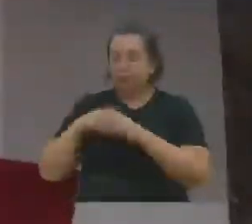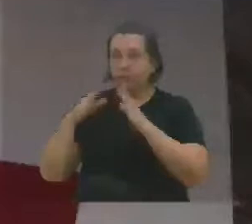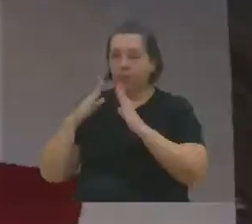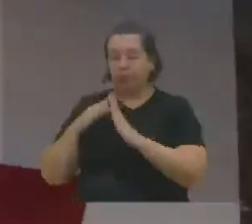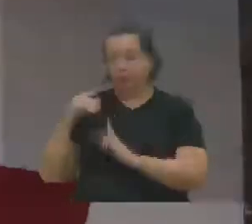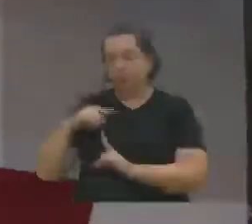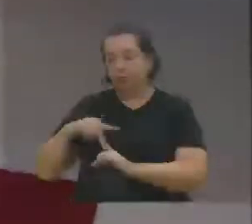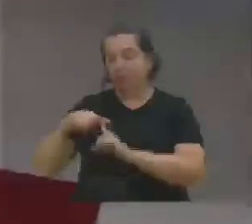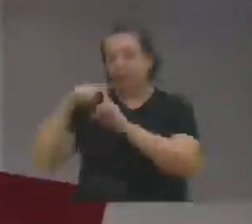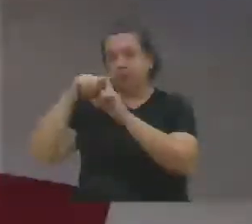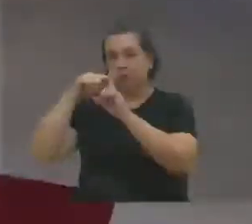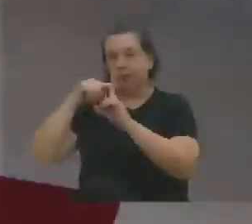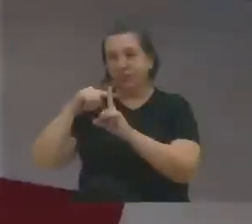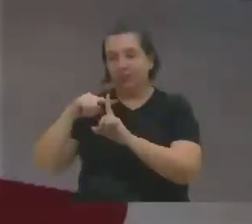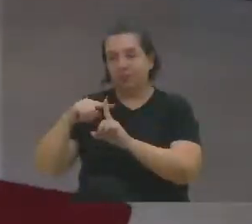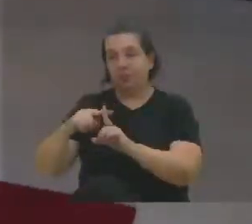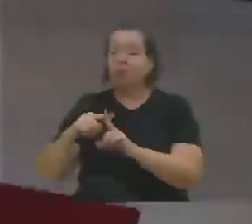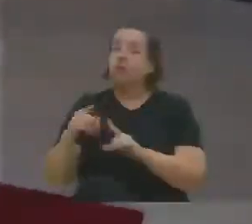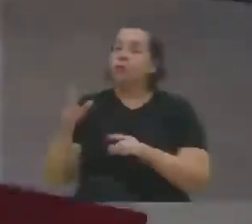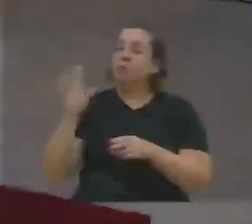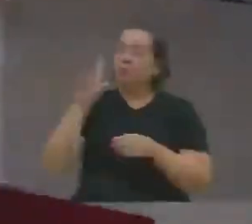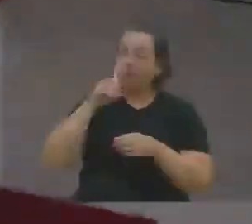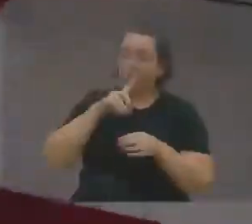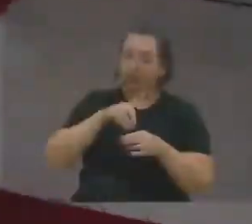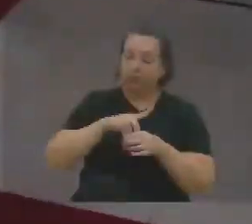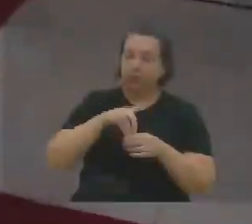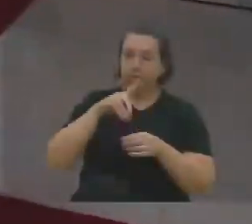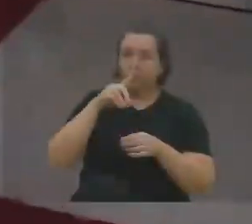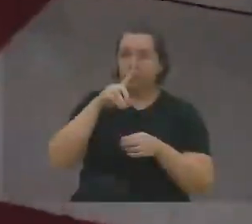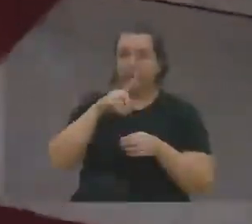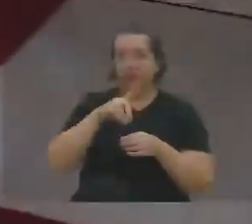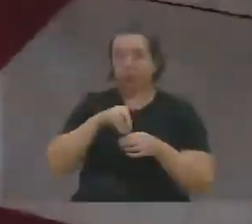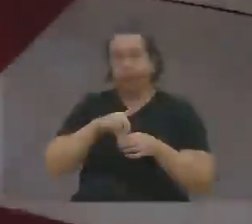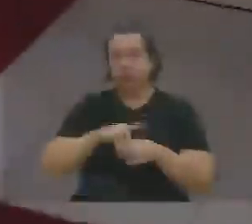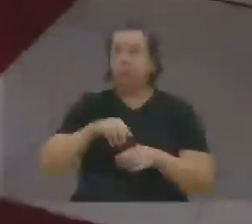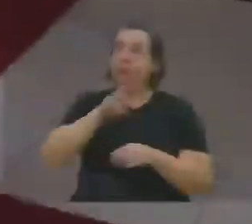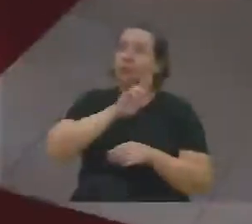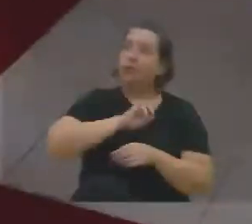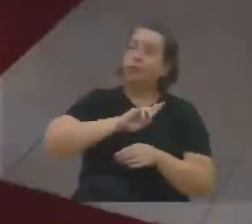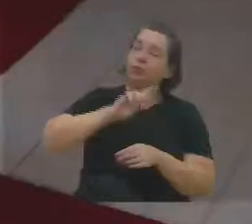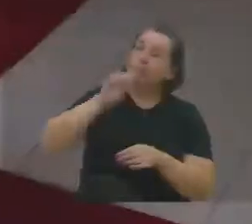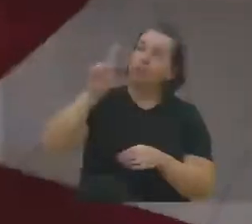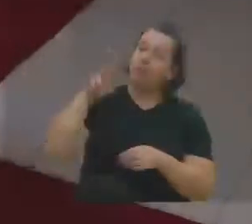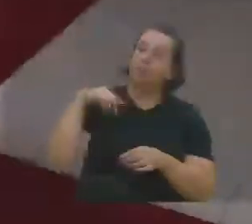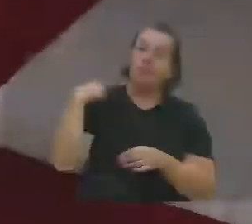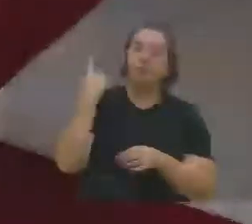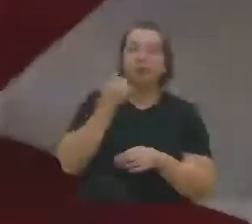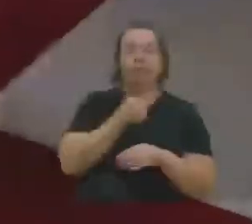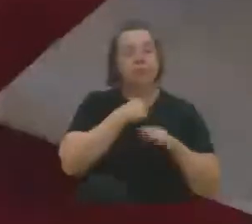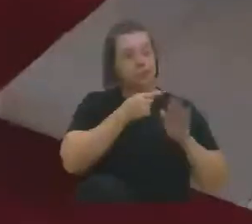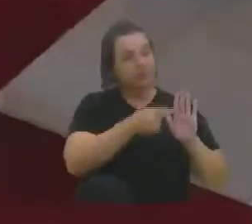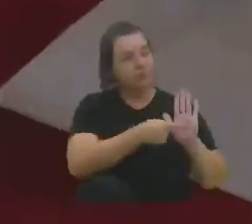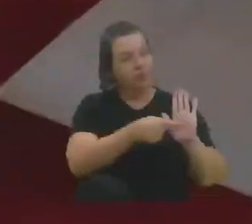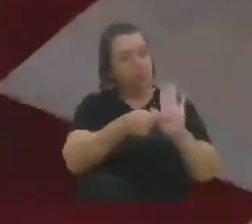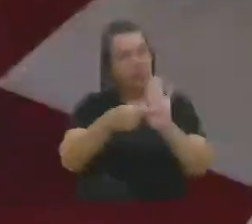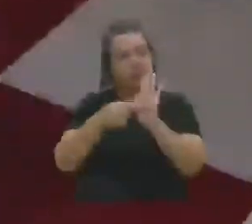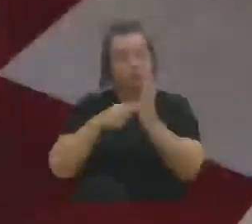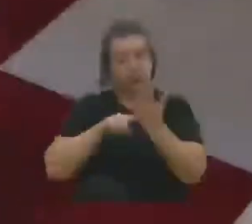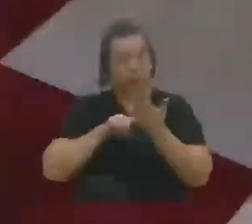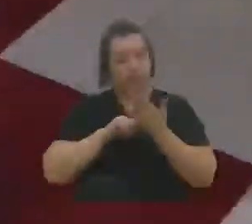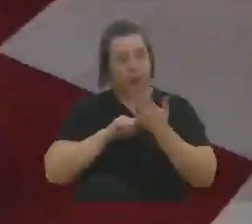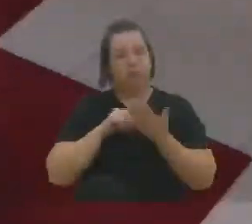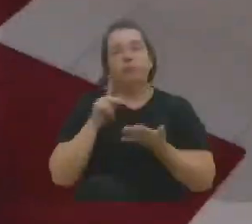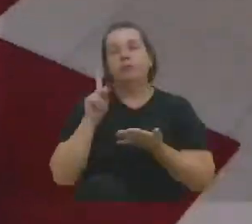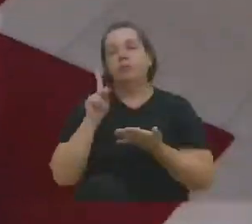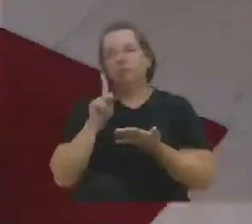Na igreja é o dízimo, Senhor, que